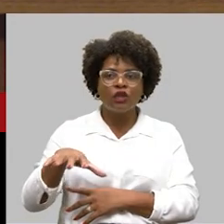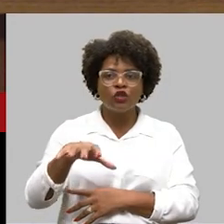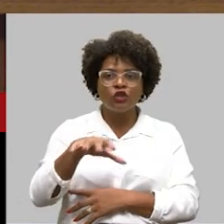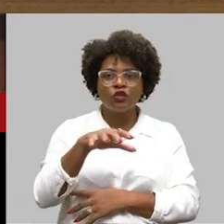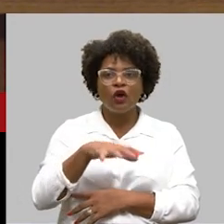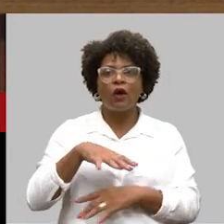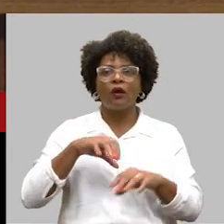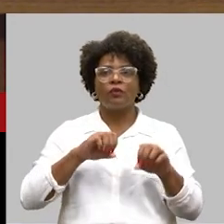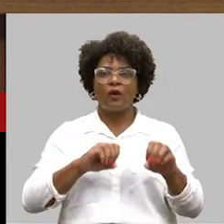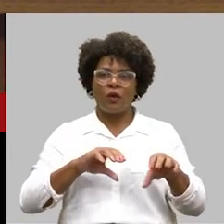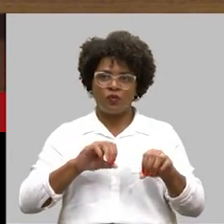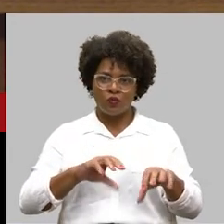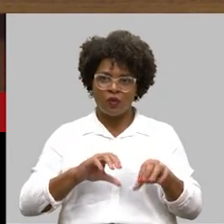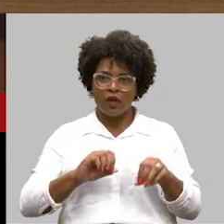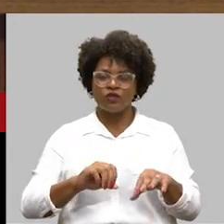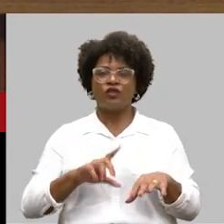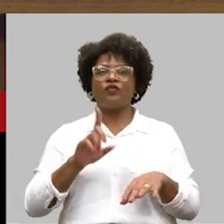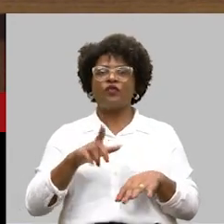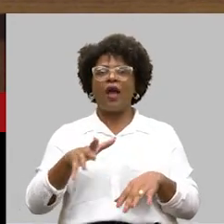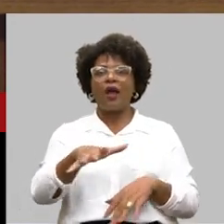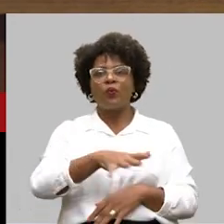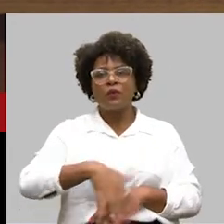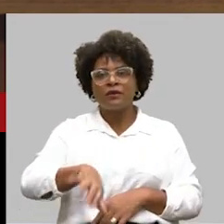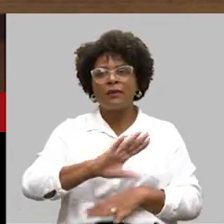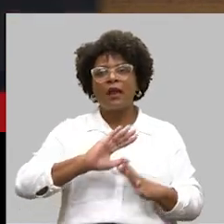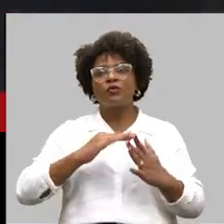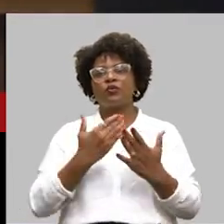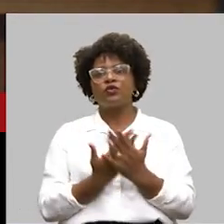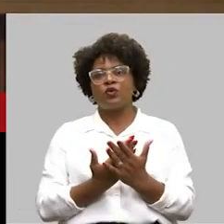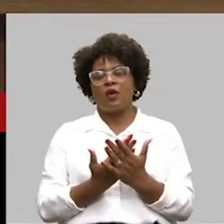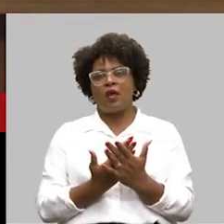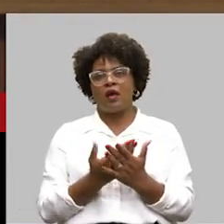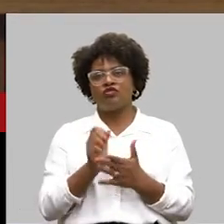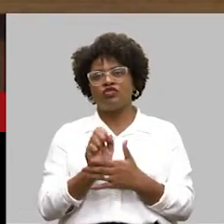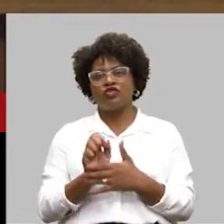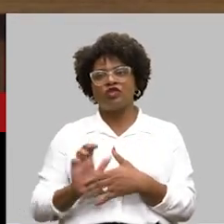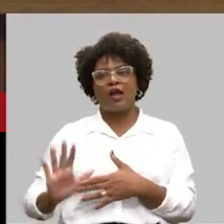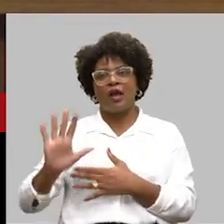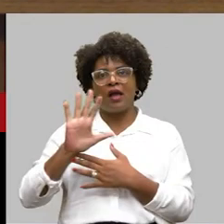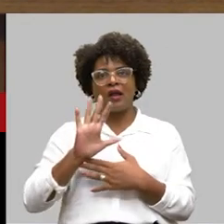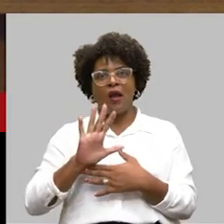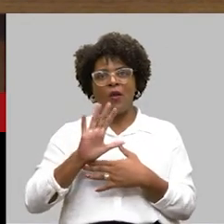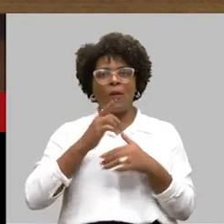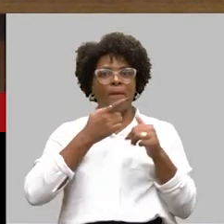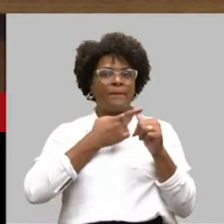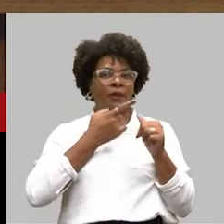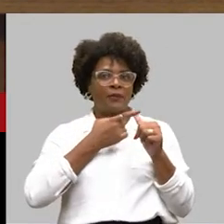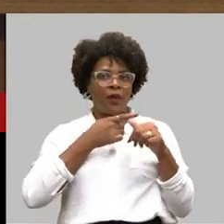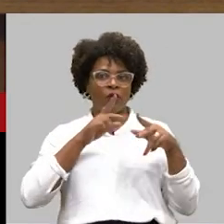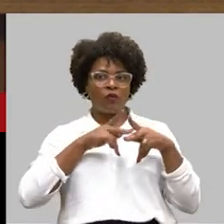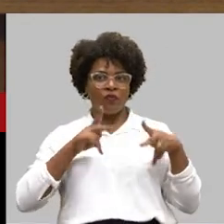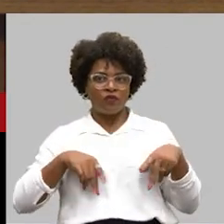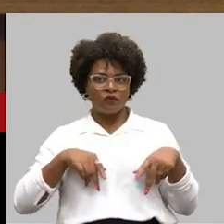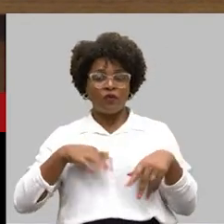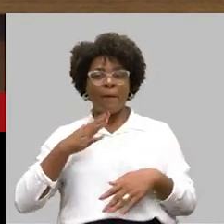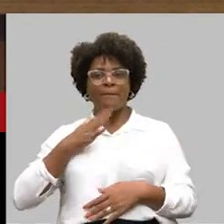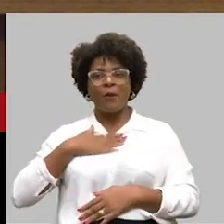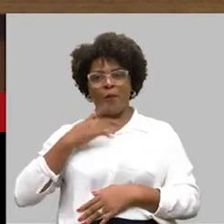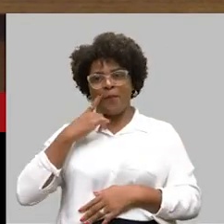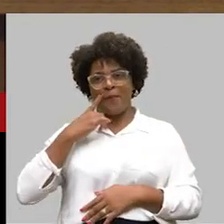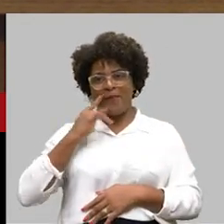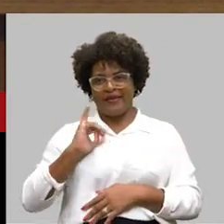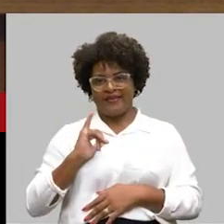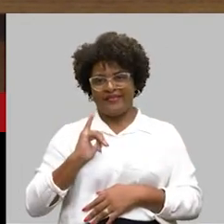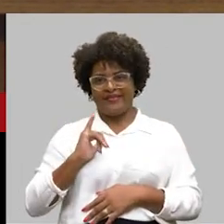é o espaço escolar em geral e meu primeiro Professor Foi meu pai foi o meu pai né